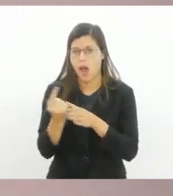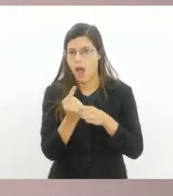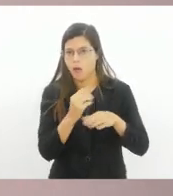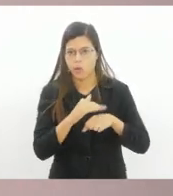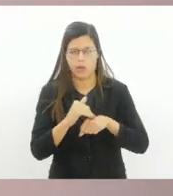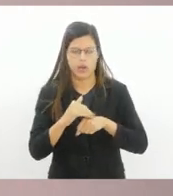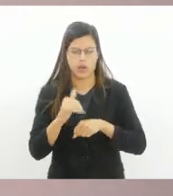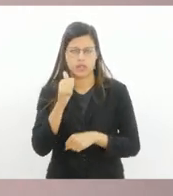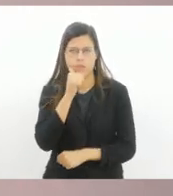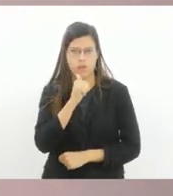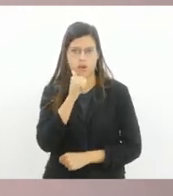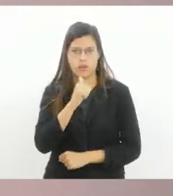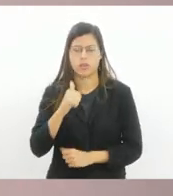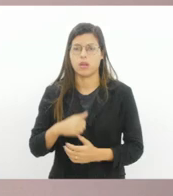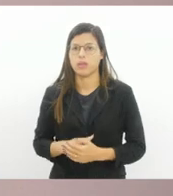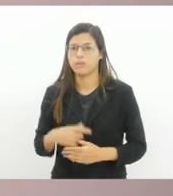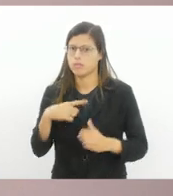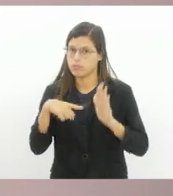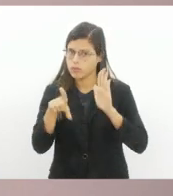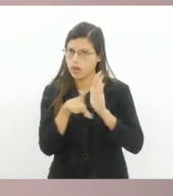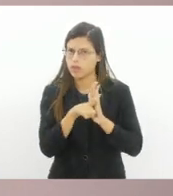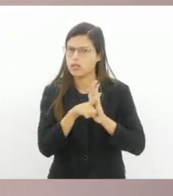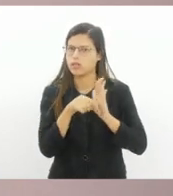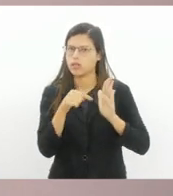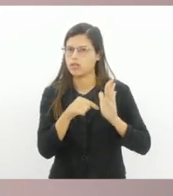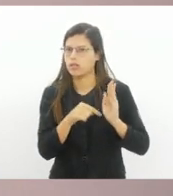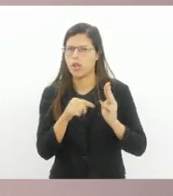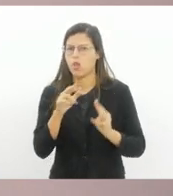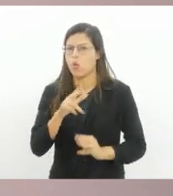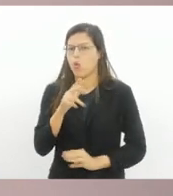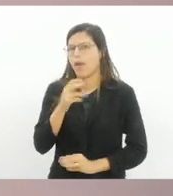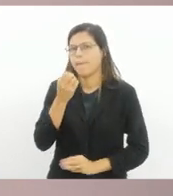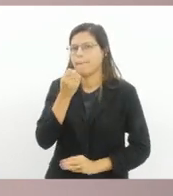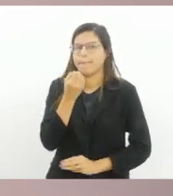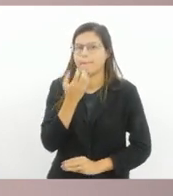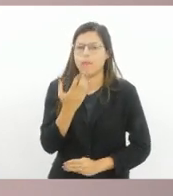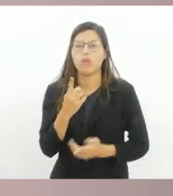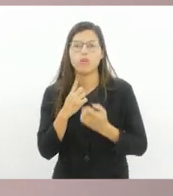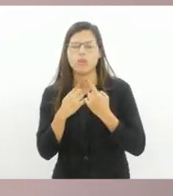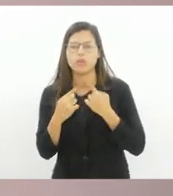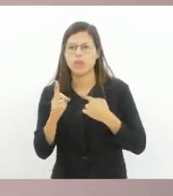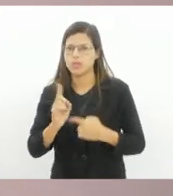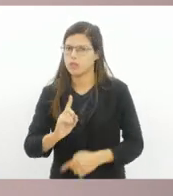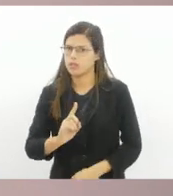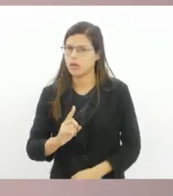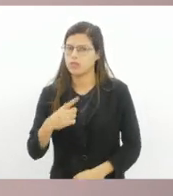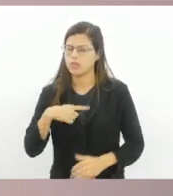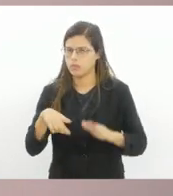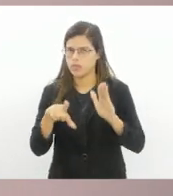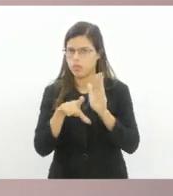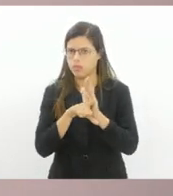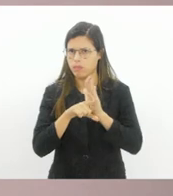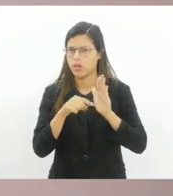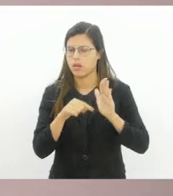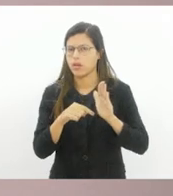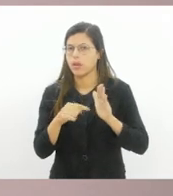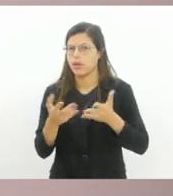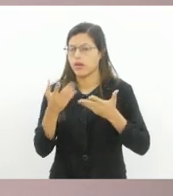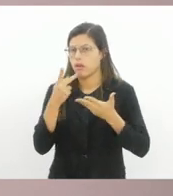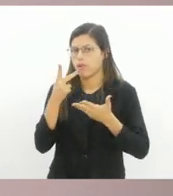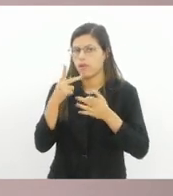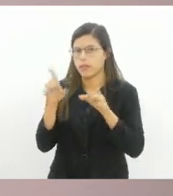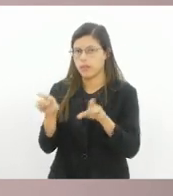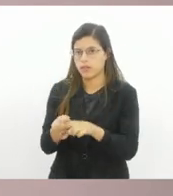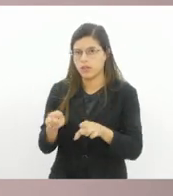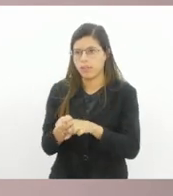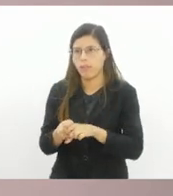mulher. Existe legislação para isso, né? Não é boa vontade só, não. Existe uma legislação para isso. E queria dizer que, muito